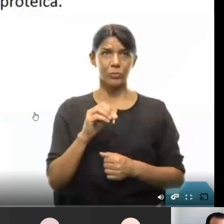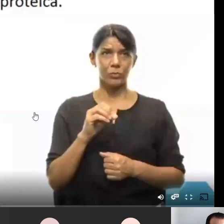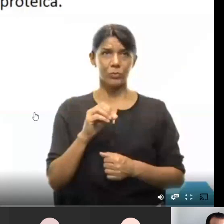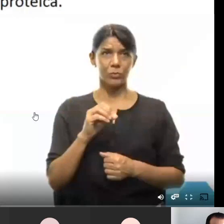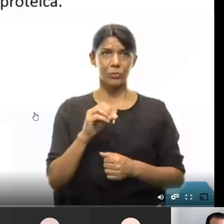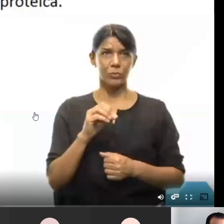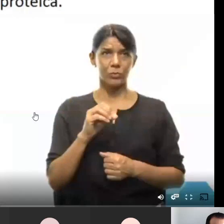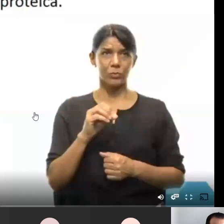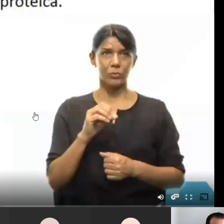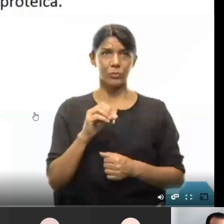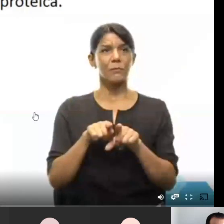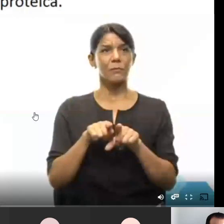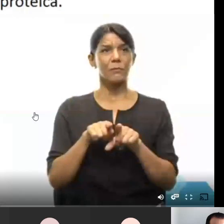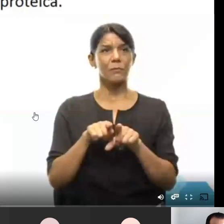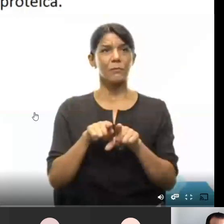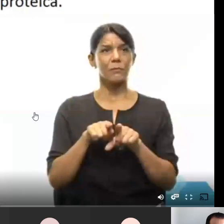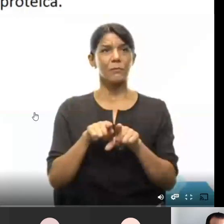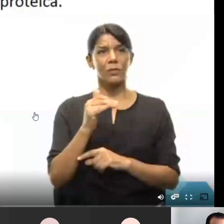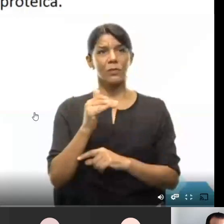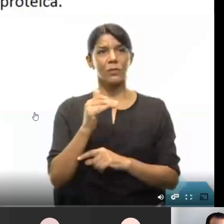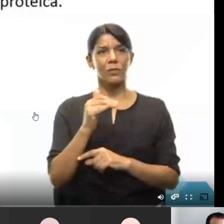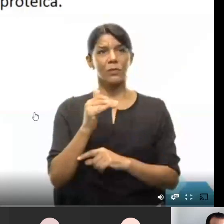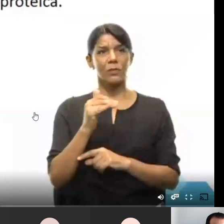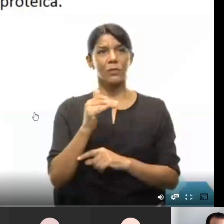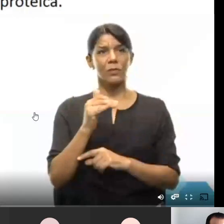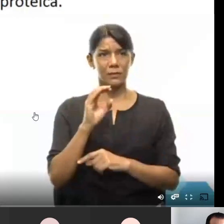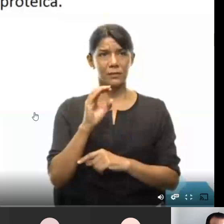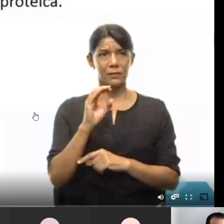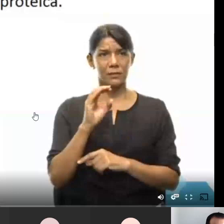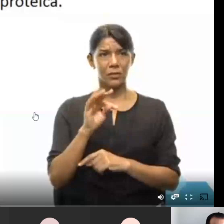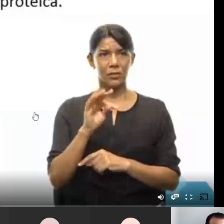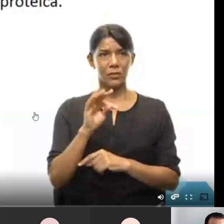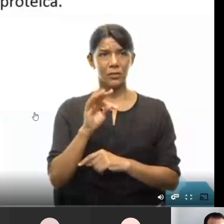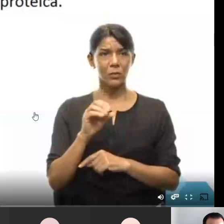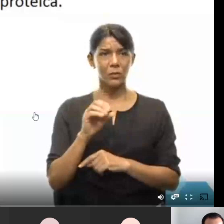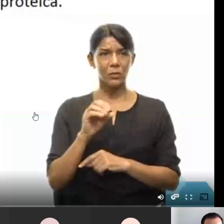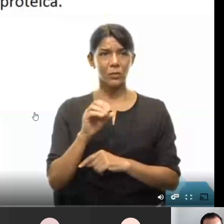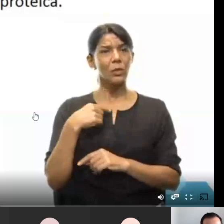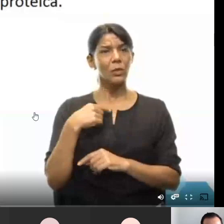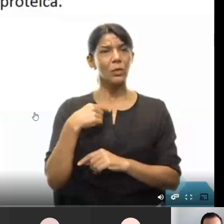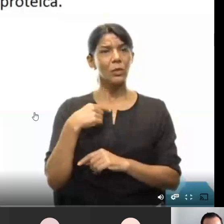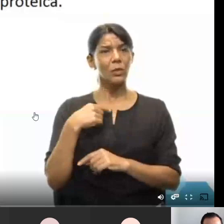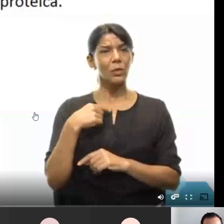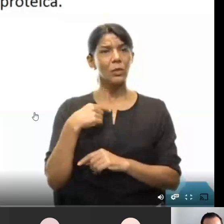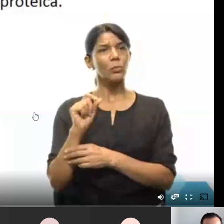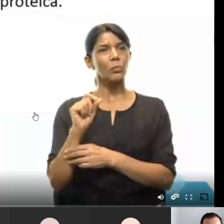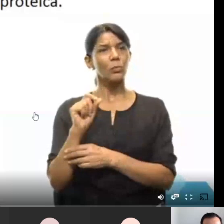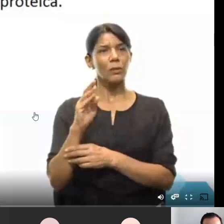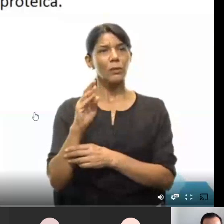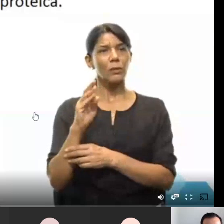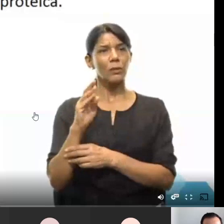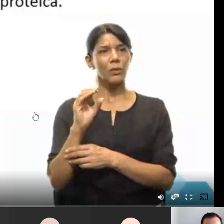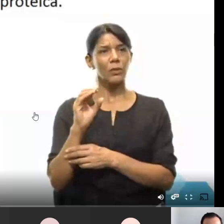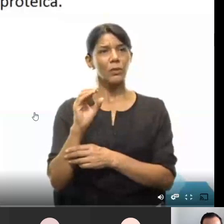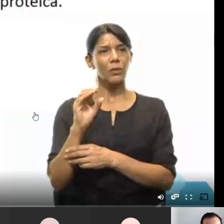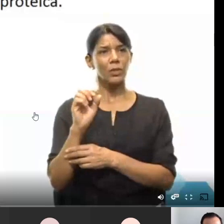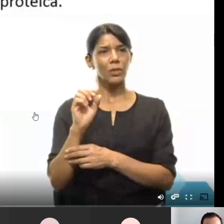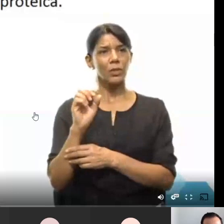temos ainda linfócitos T, CD8 positivos ou citotóxicos, produzidos por